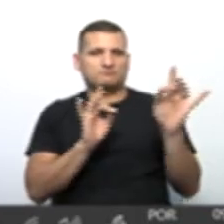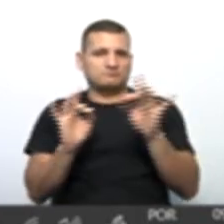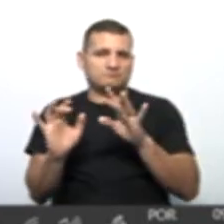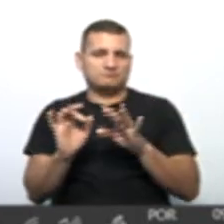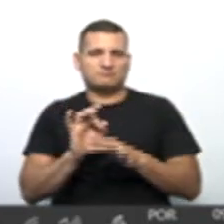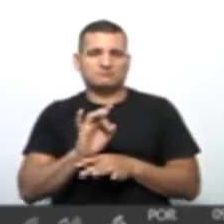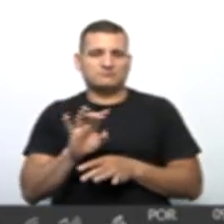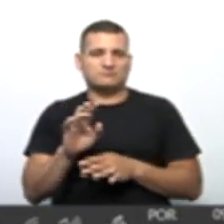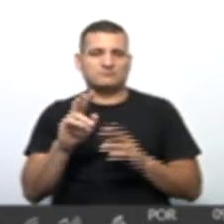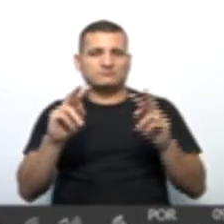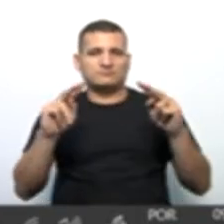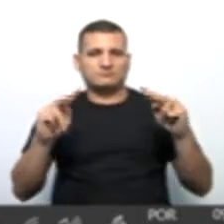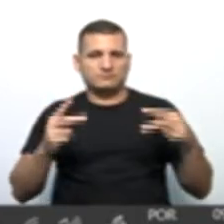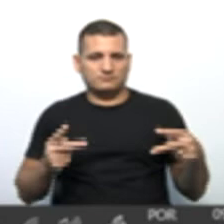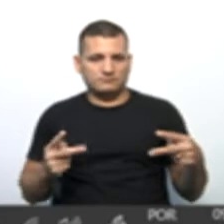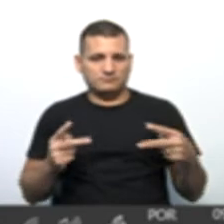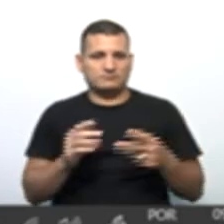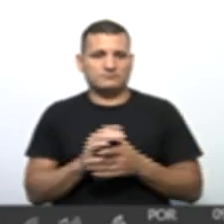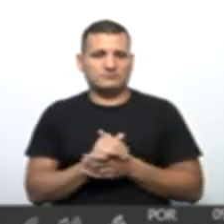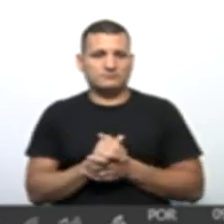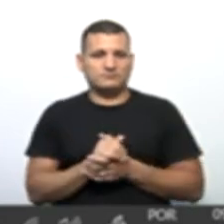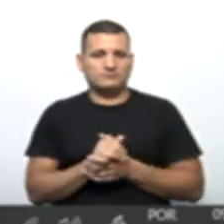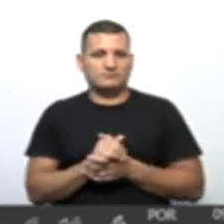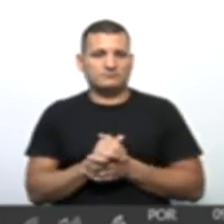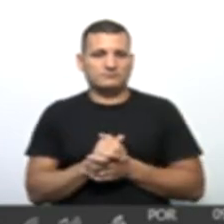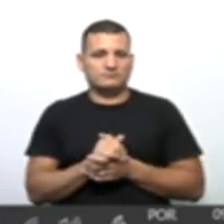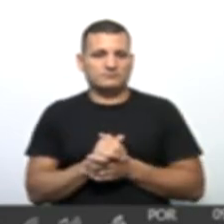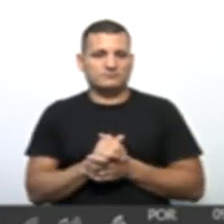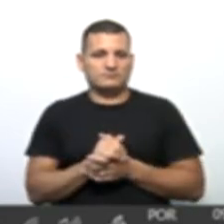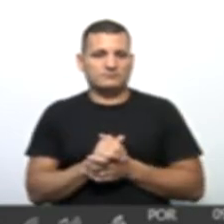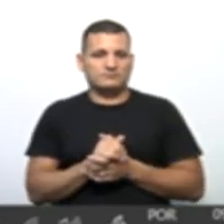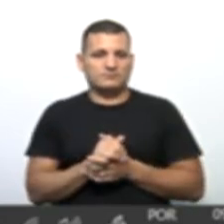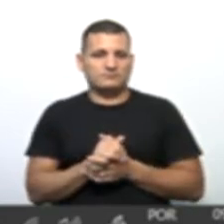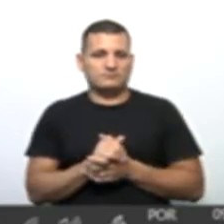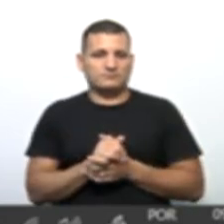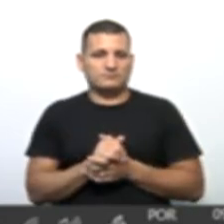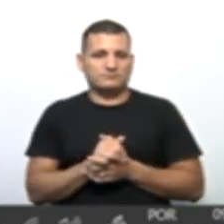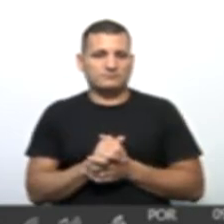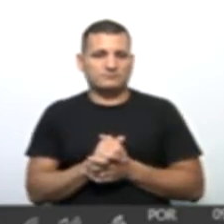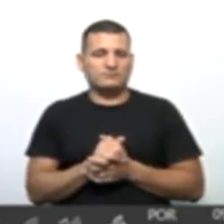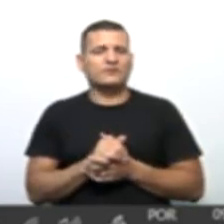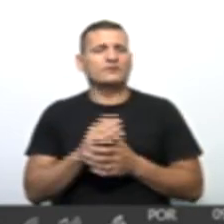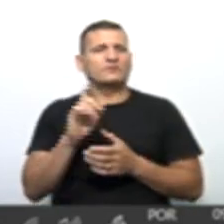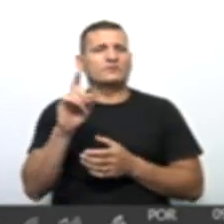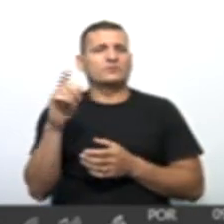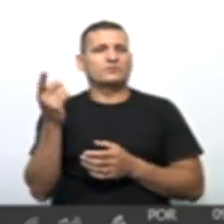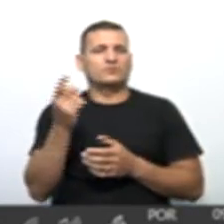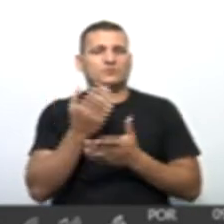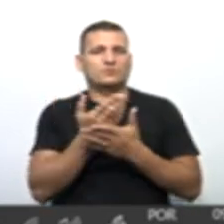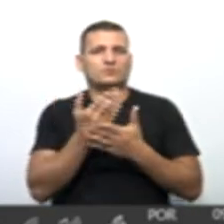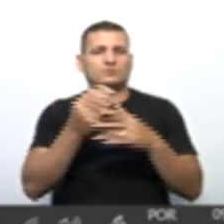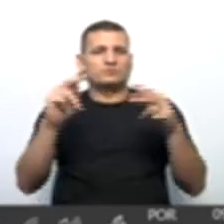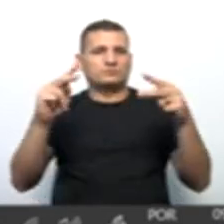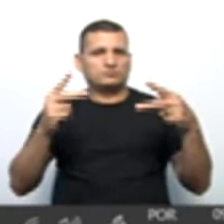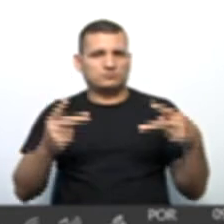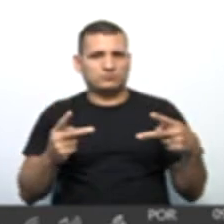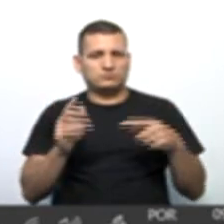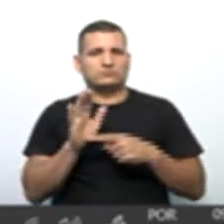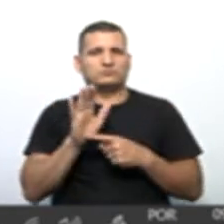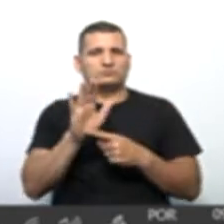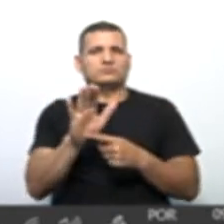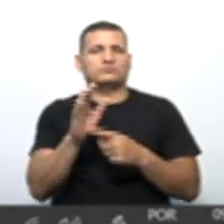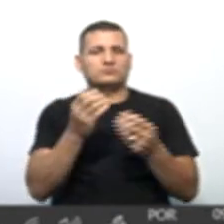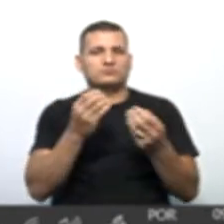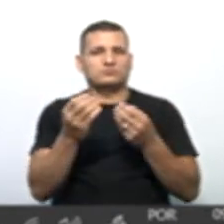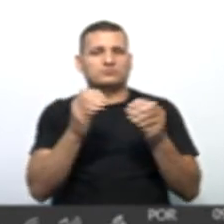seu código html a partir de estruturação de código de miele já vê na próxima aula três mostrar o corpo como você mandar